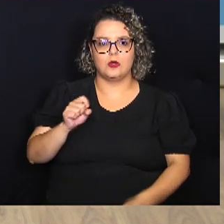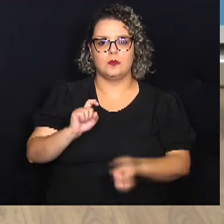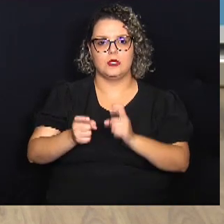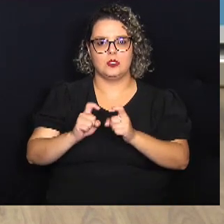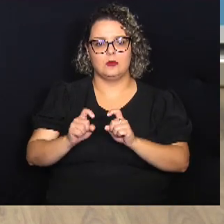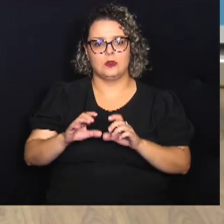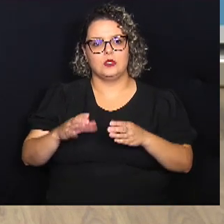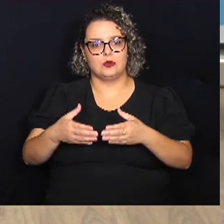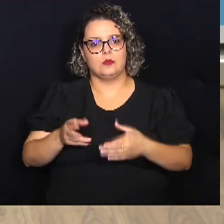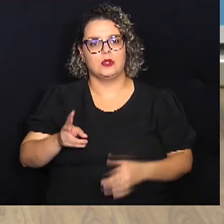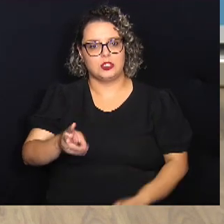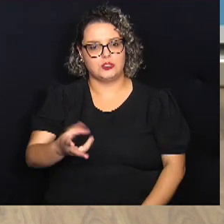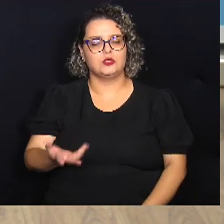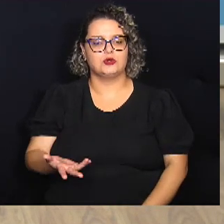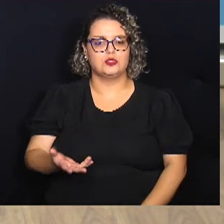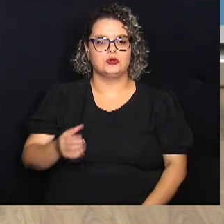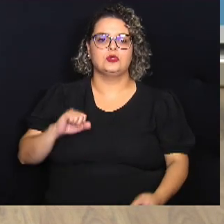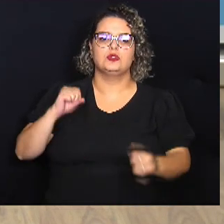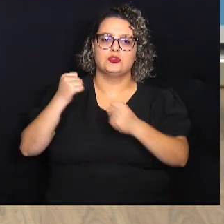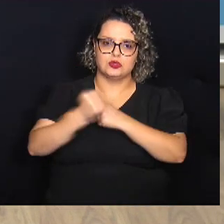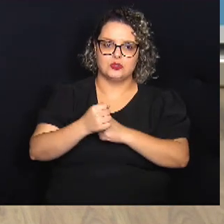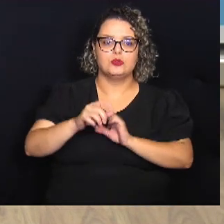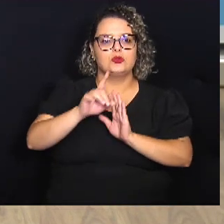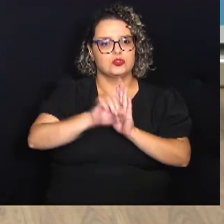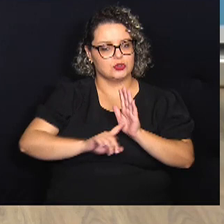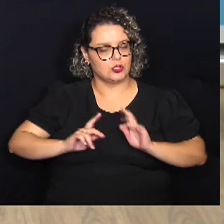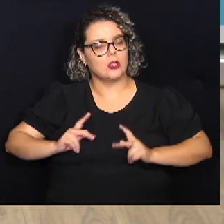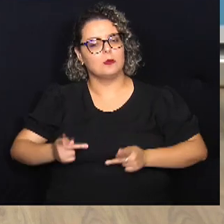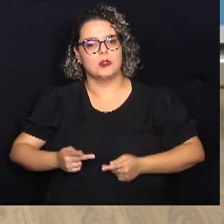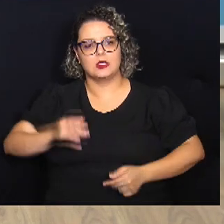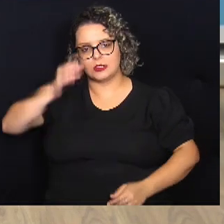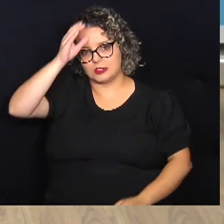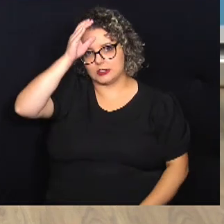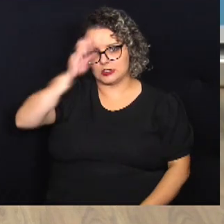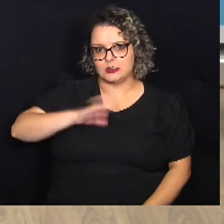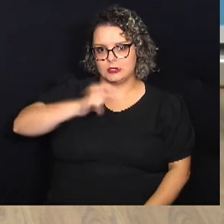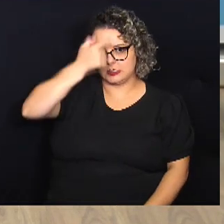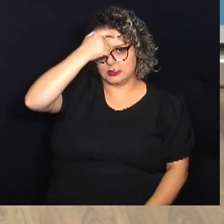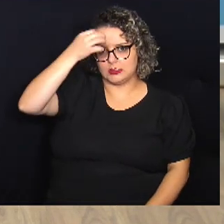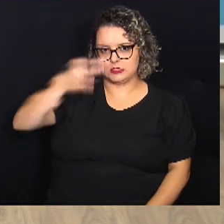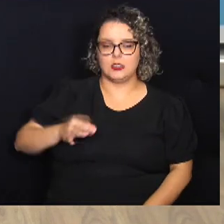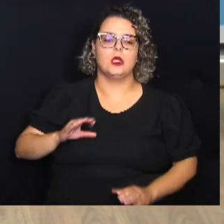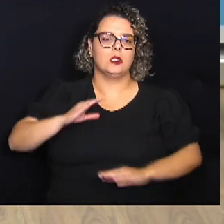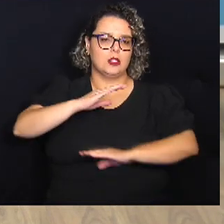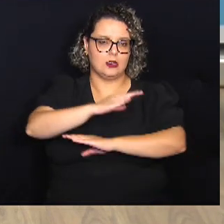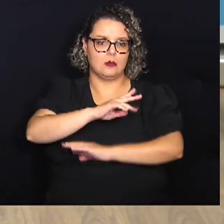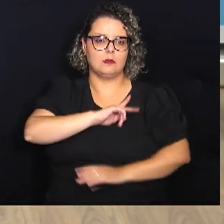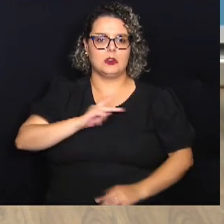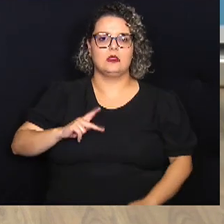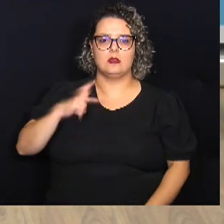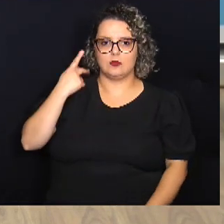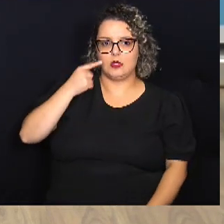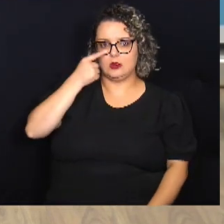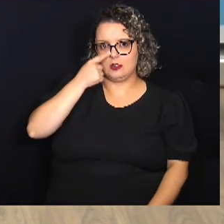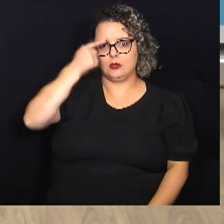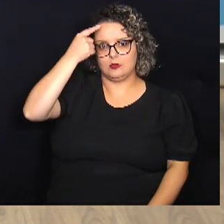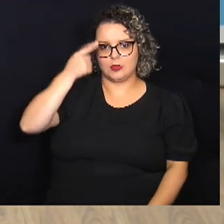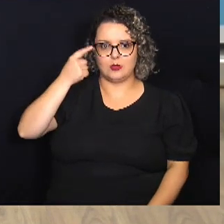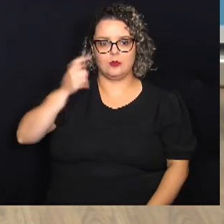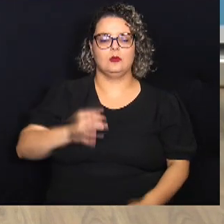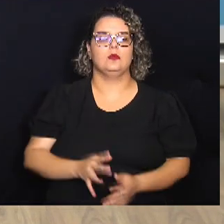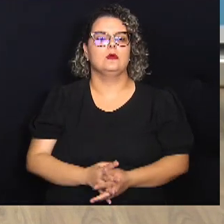Comissão Permanente de Defesa dos Direitos Humanos e Cidadania da Câmara. Esta comissão, que é presidida pela vereadora Paola